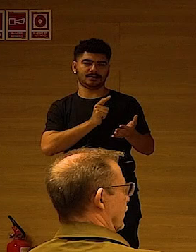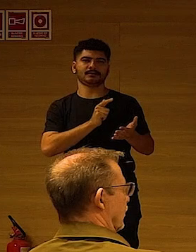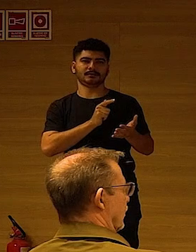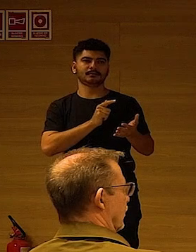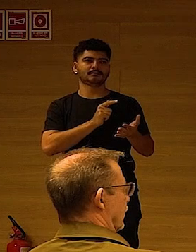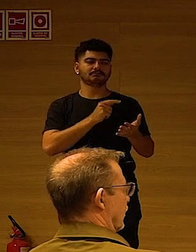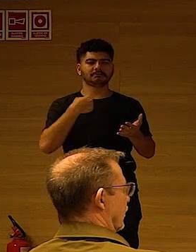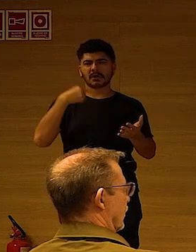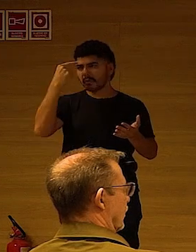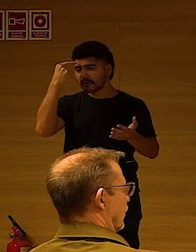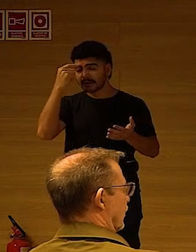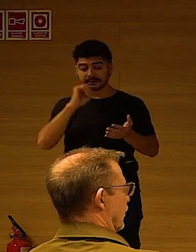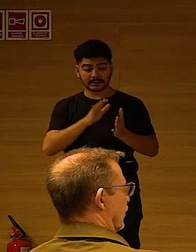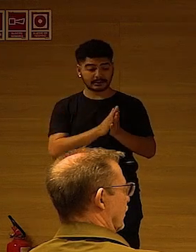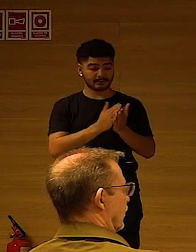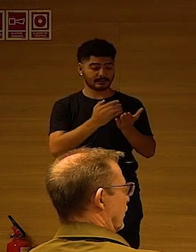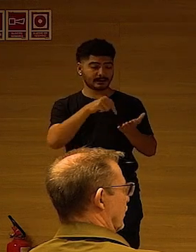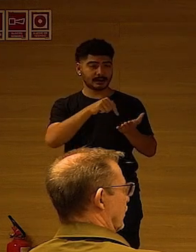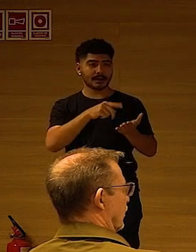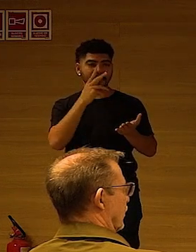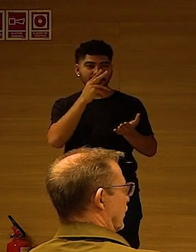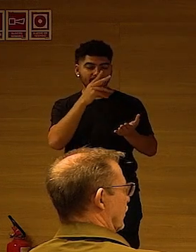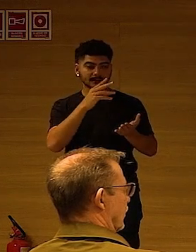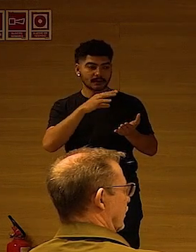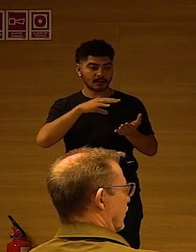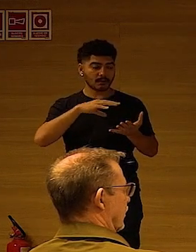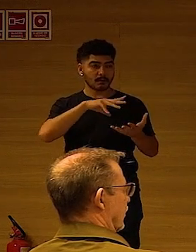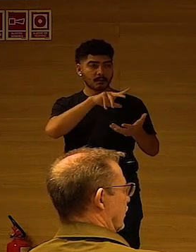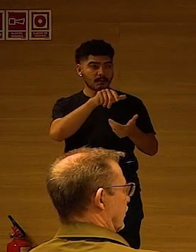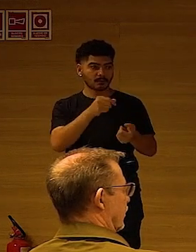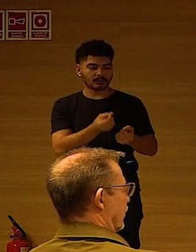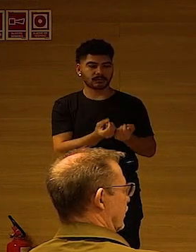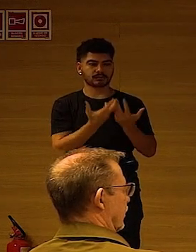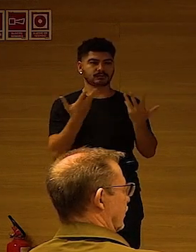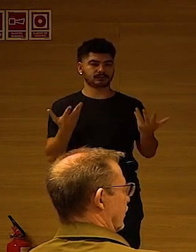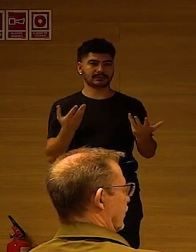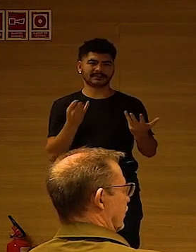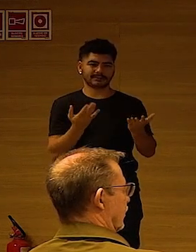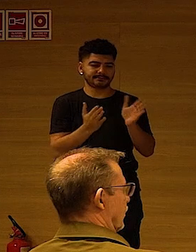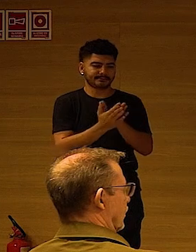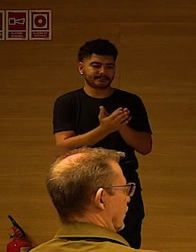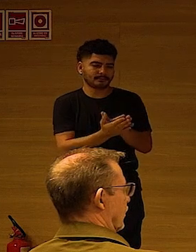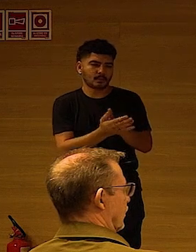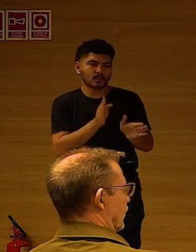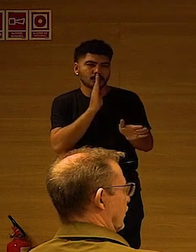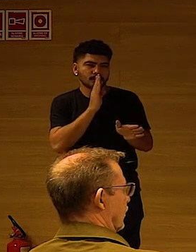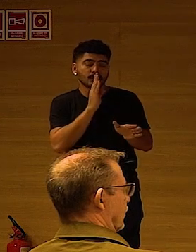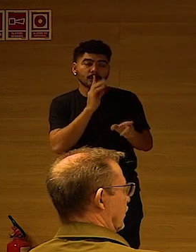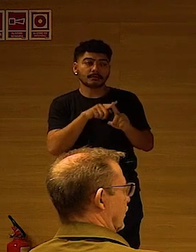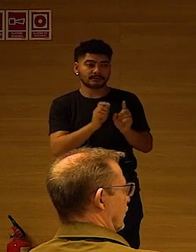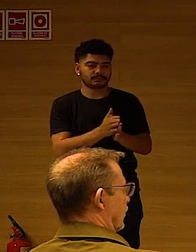E eu sempre penso que você abrir um livro é ressuscitar um mundo que está ali. Enquanto ele estiver fechado, ele está em latência, mas quando você